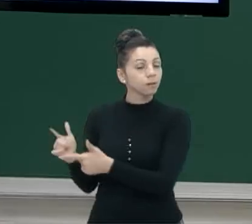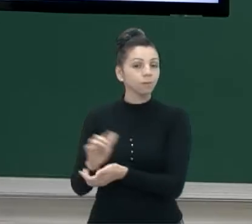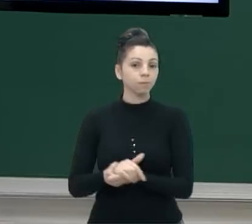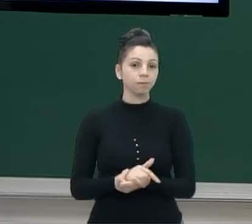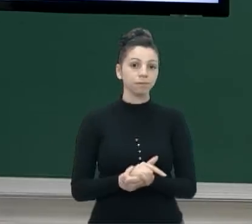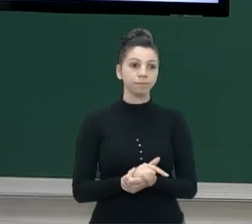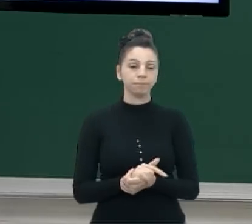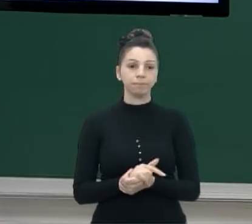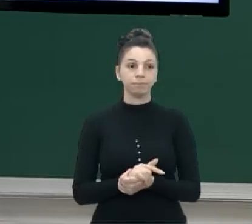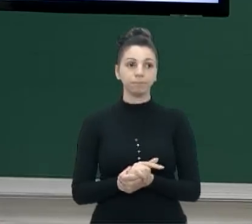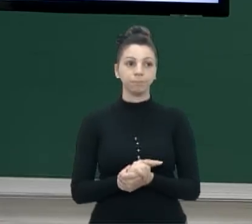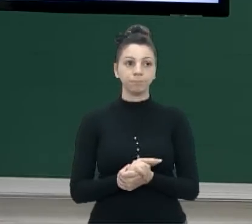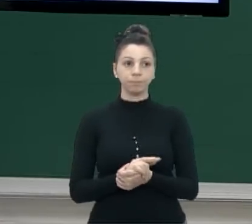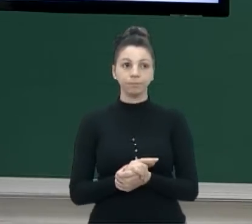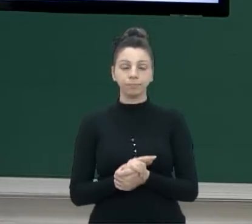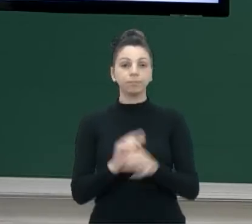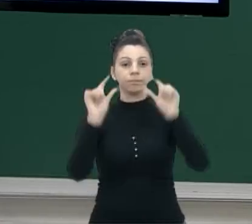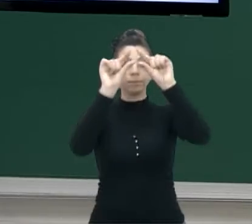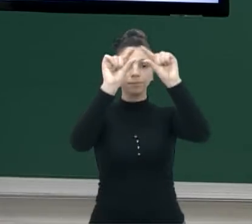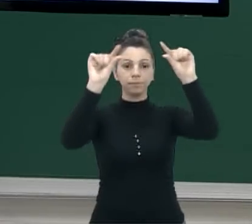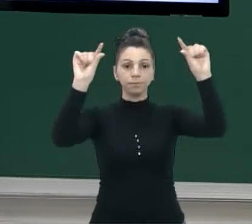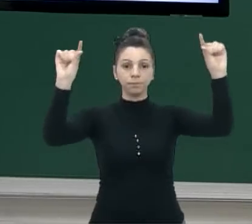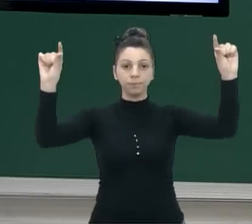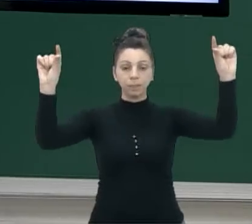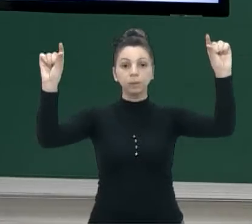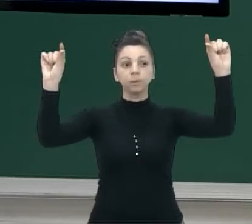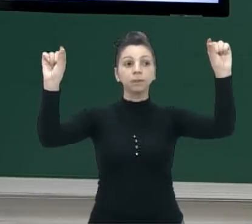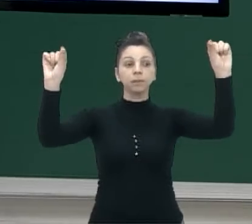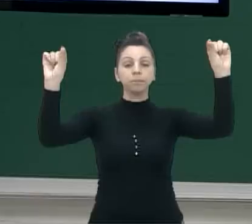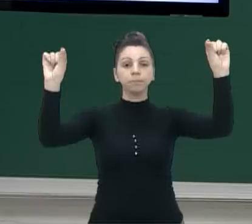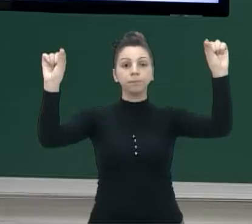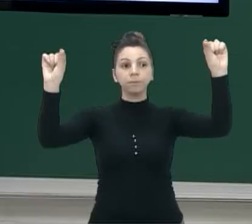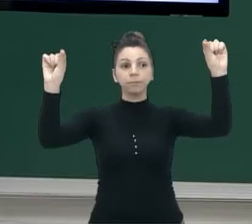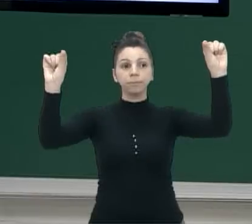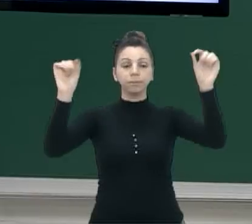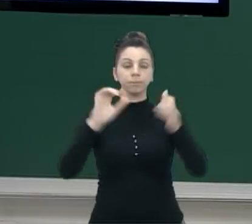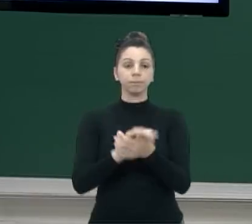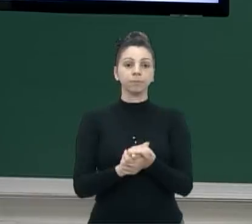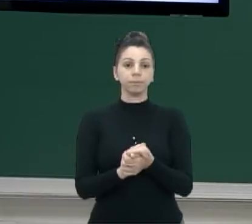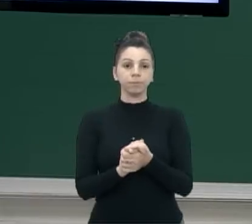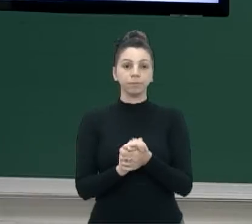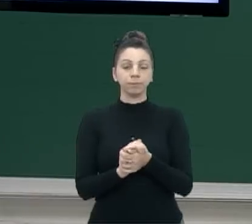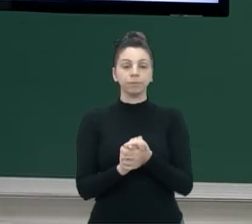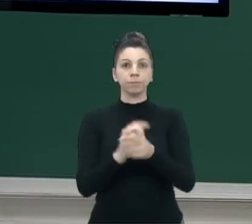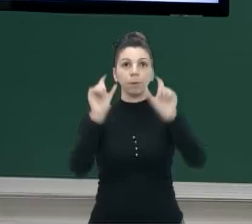do mesmo tamanho. Só que ele pegou o inteiro e fez o que aqui, ó? Primeiro dividiu em duas partes.